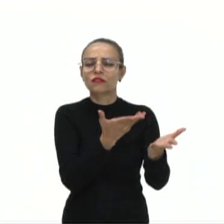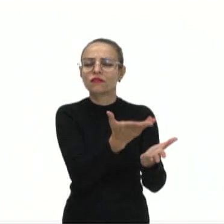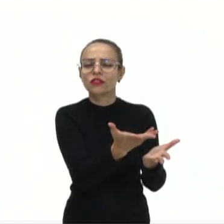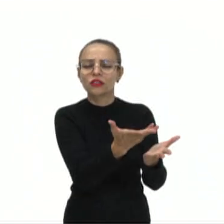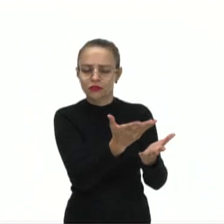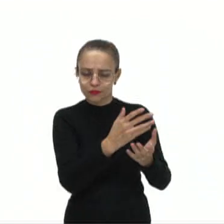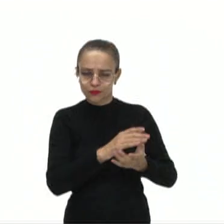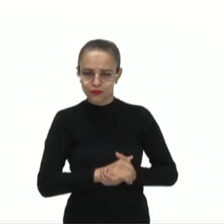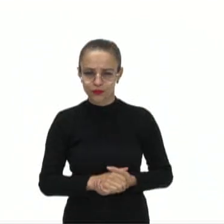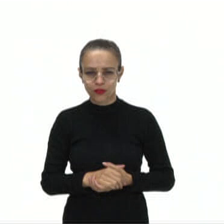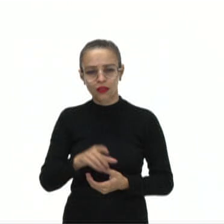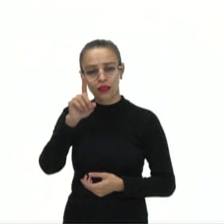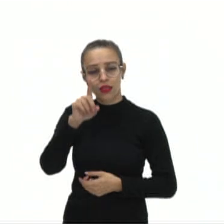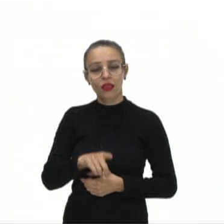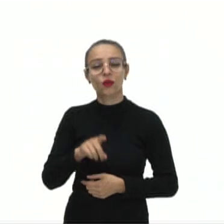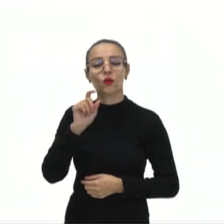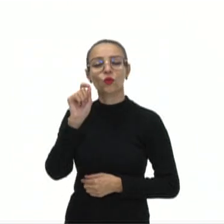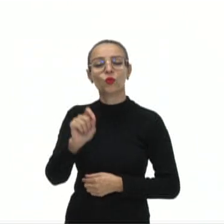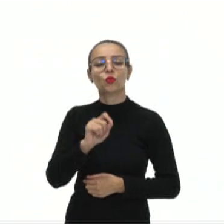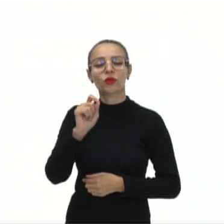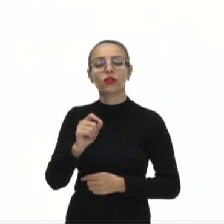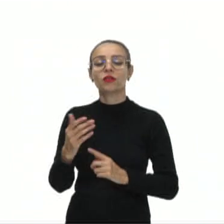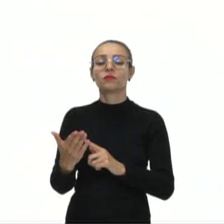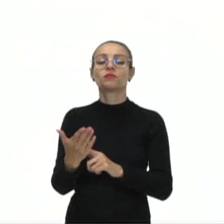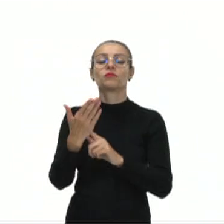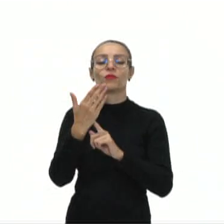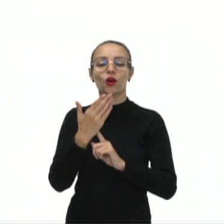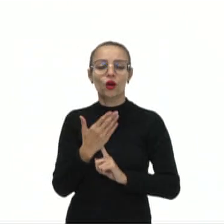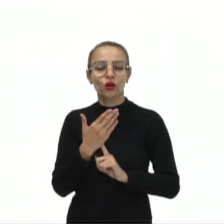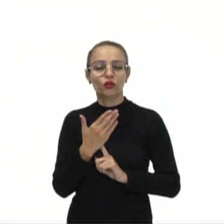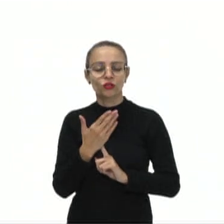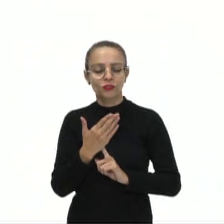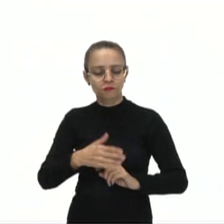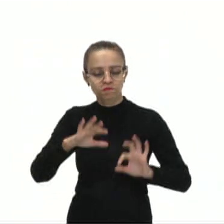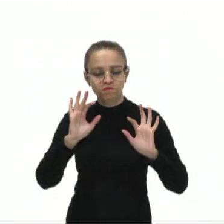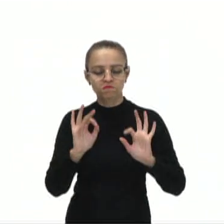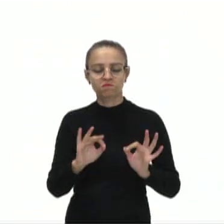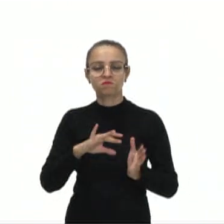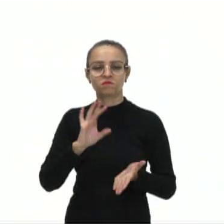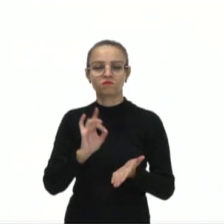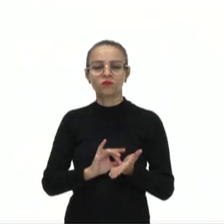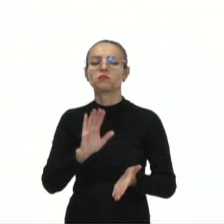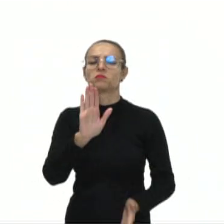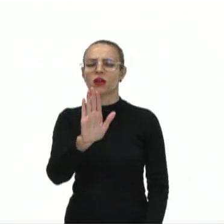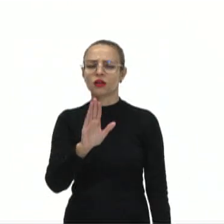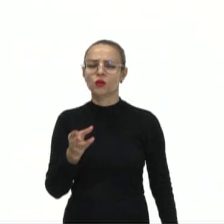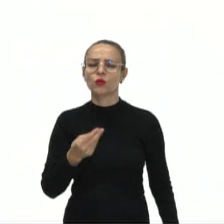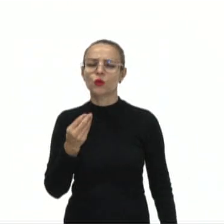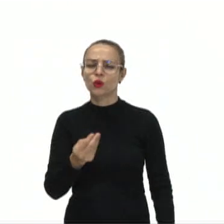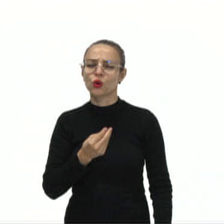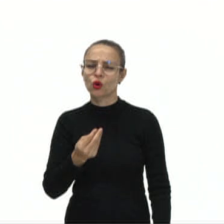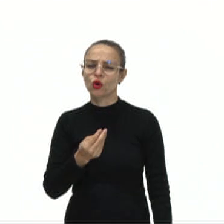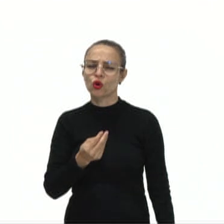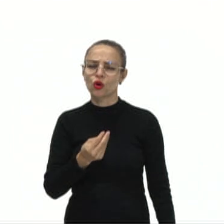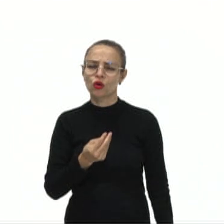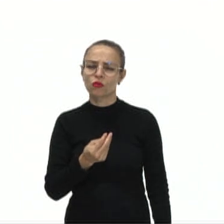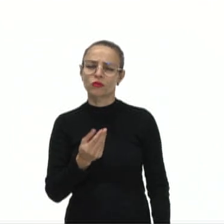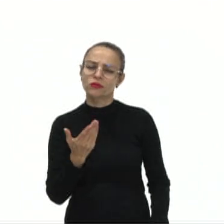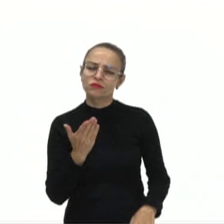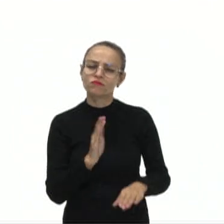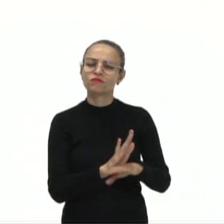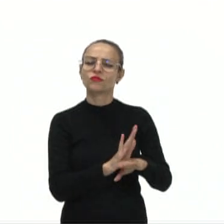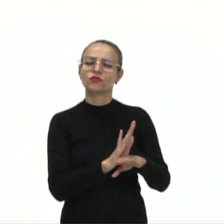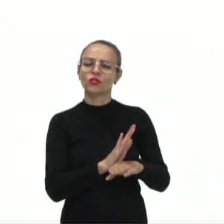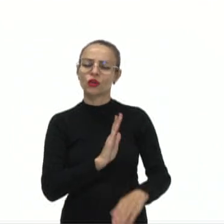vencedor. É ter com quem nos mata a lealdade. Mas como causar pode seu favor,